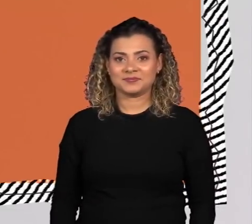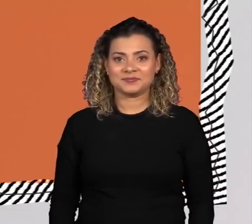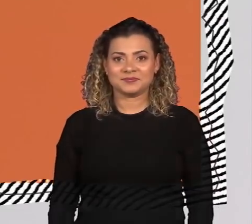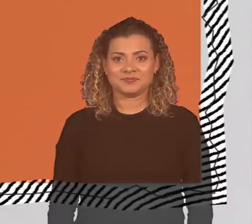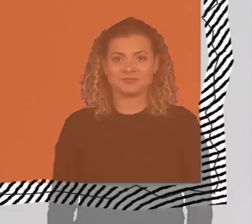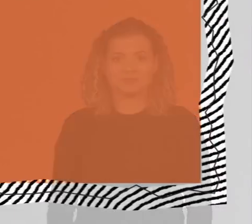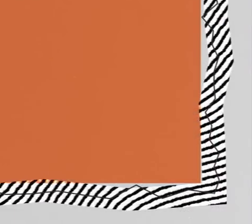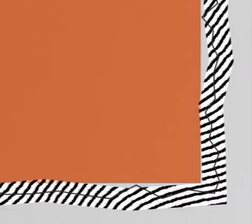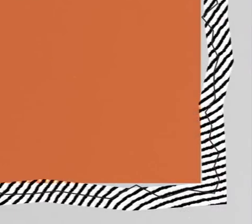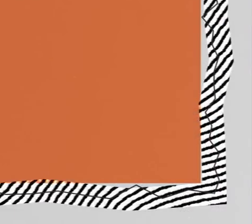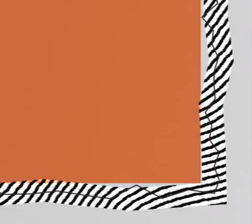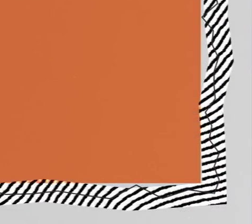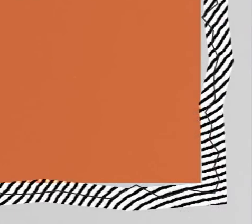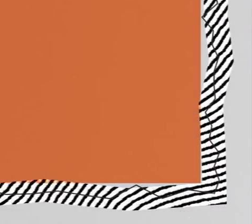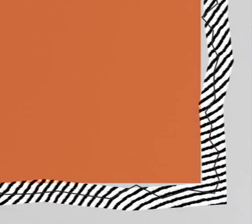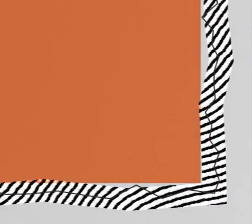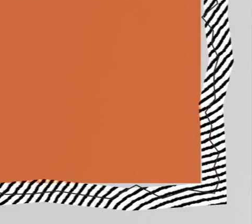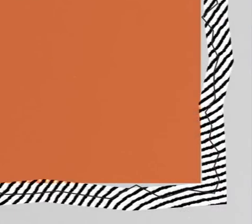Boa sorte.